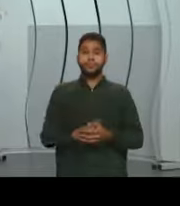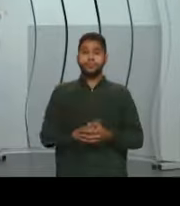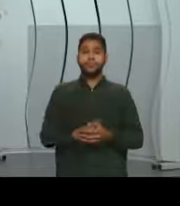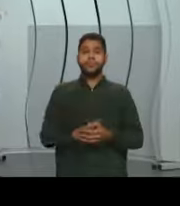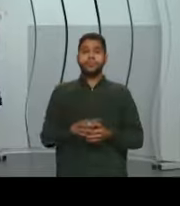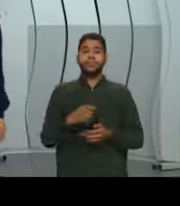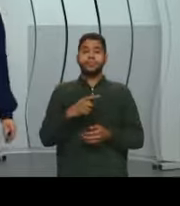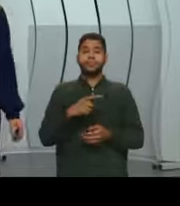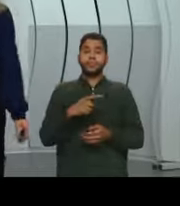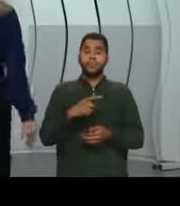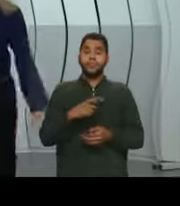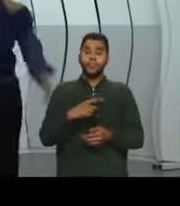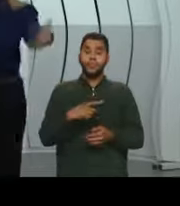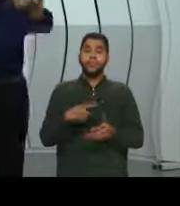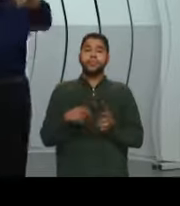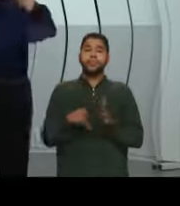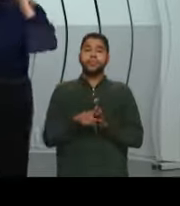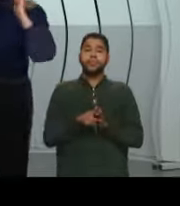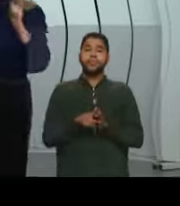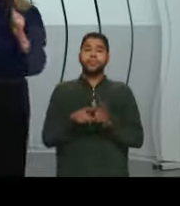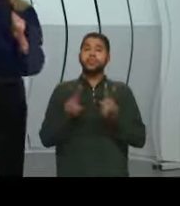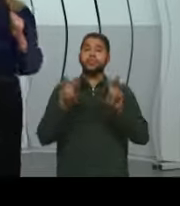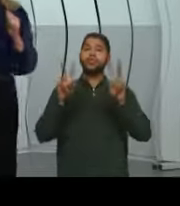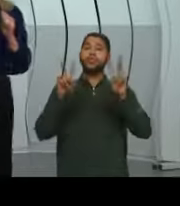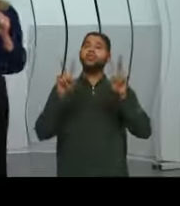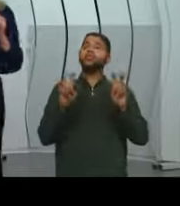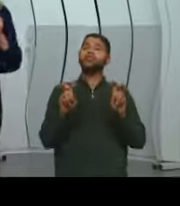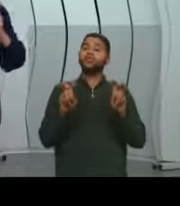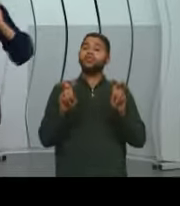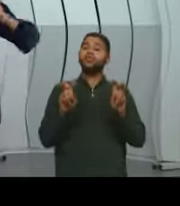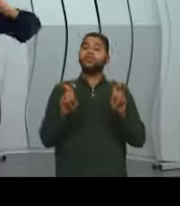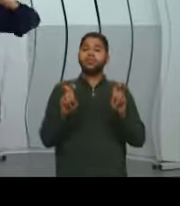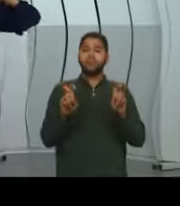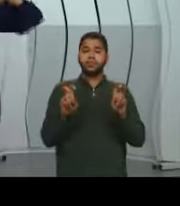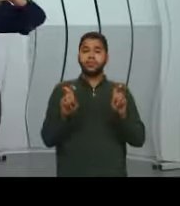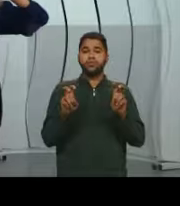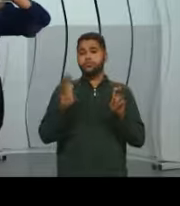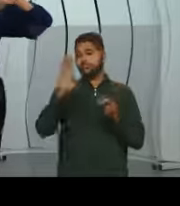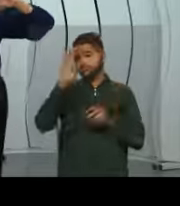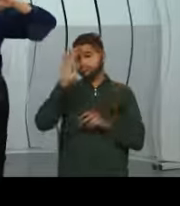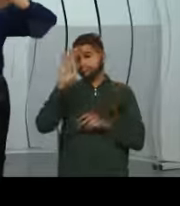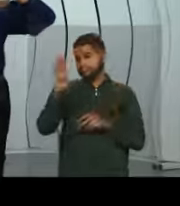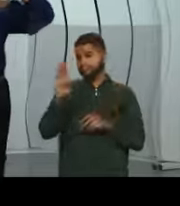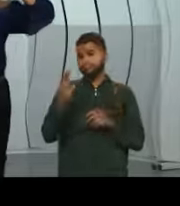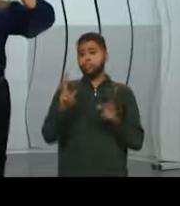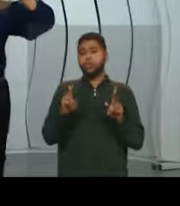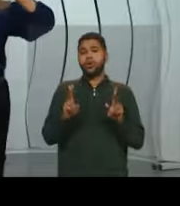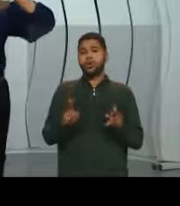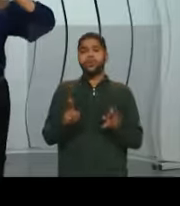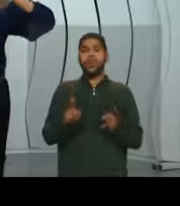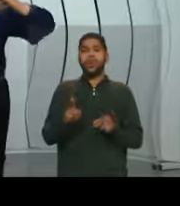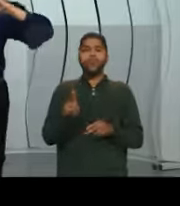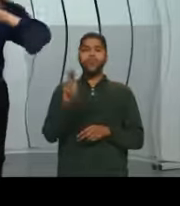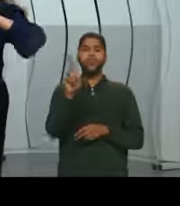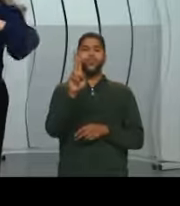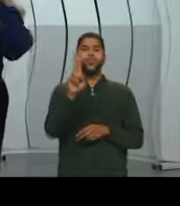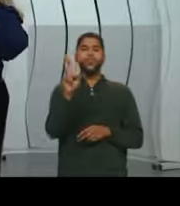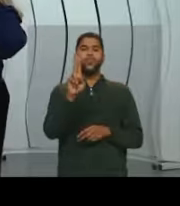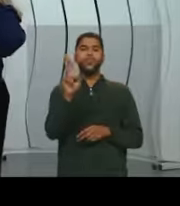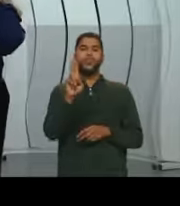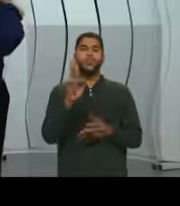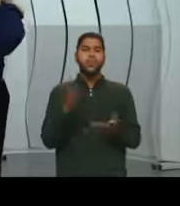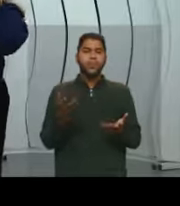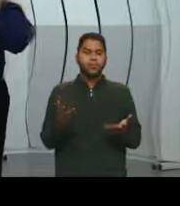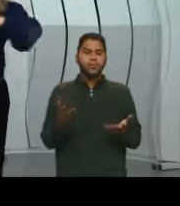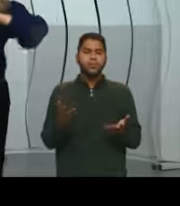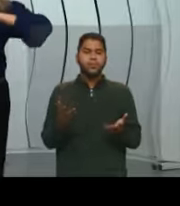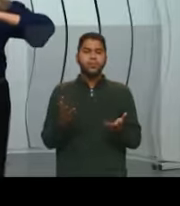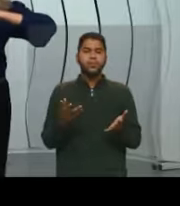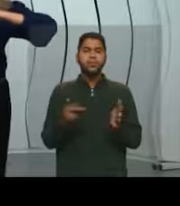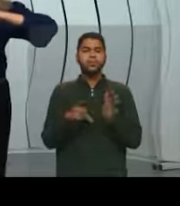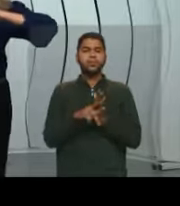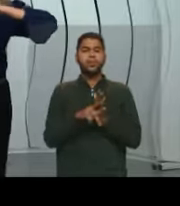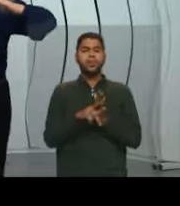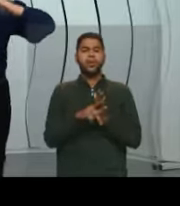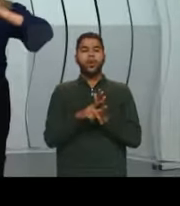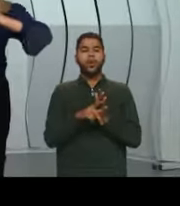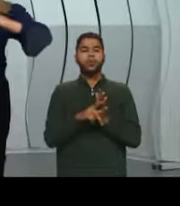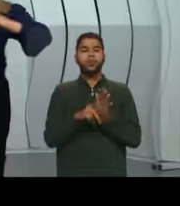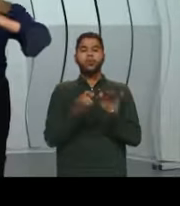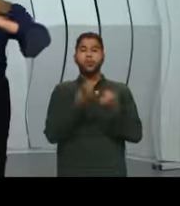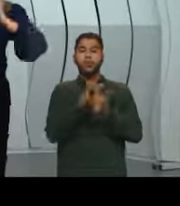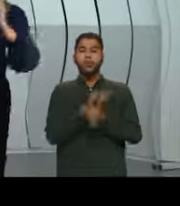o título da publicação. O que é o título da publicação? É a mesma coisa que nome. Lá, o título da publicação